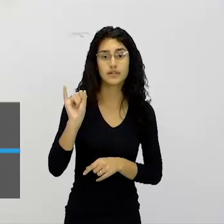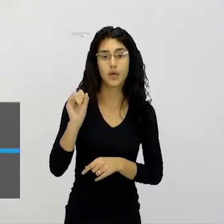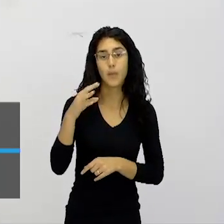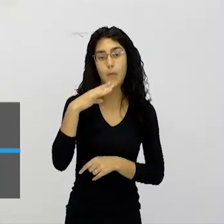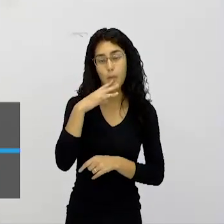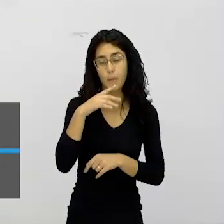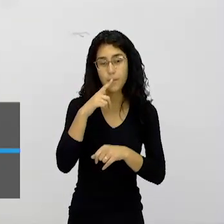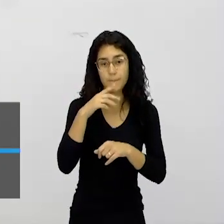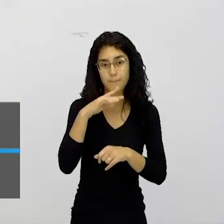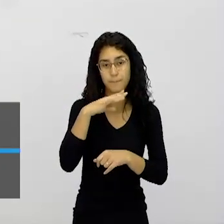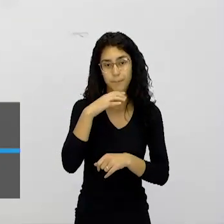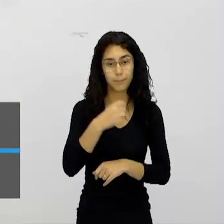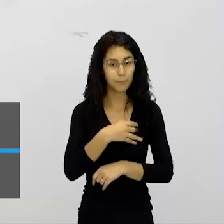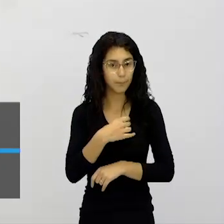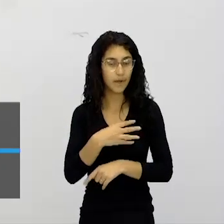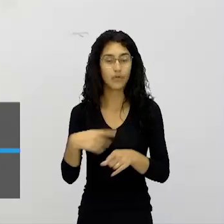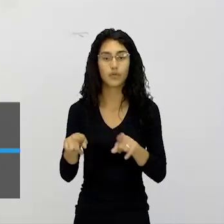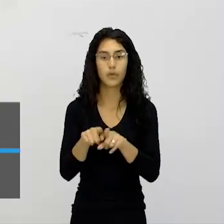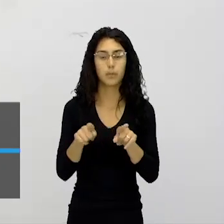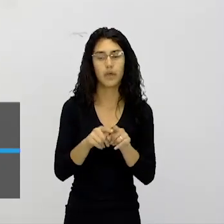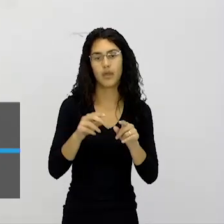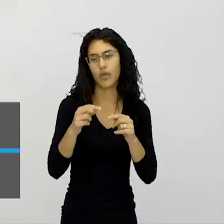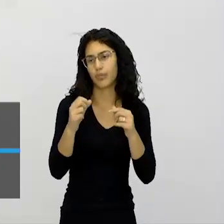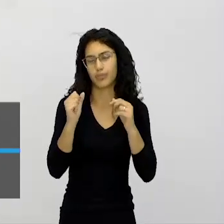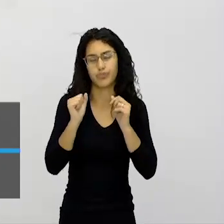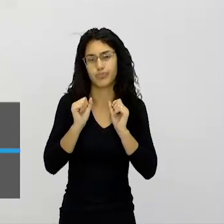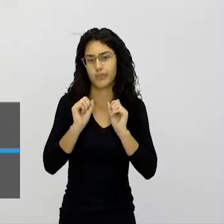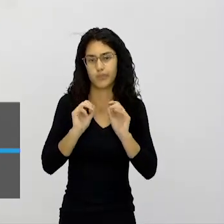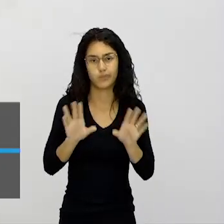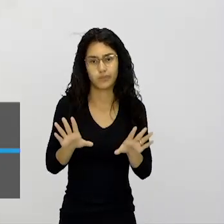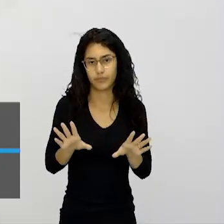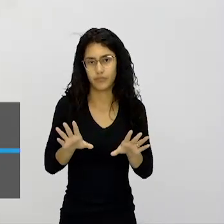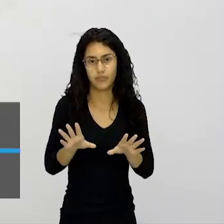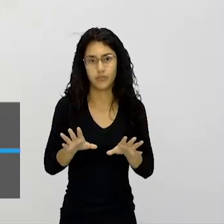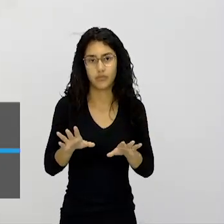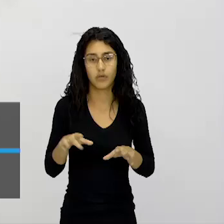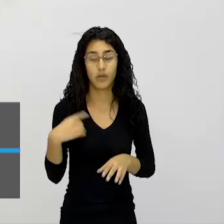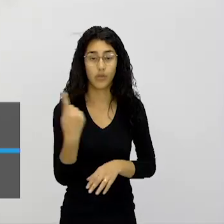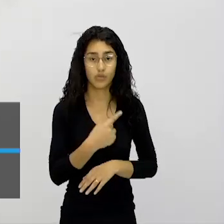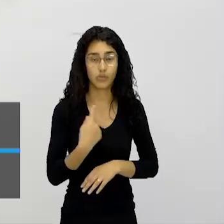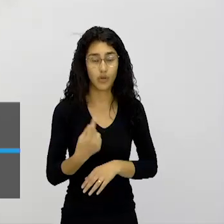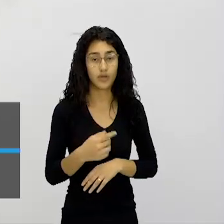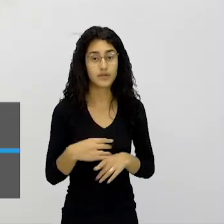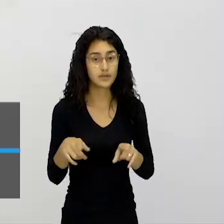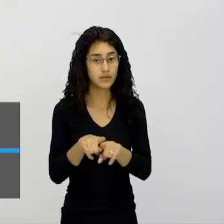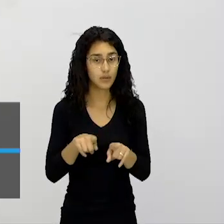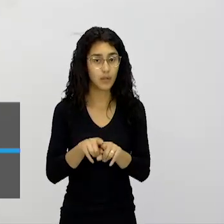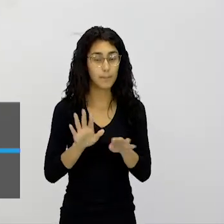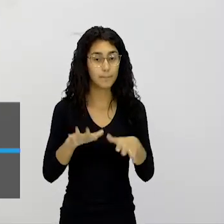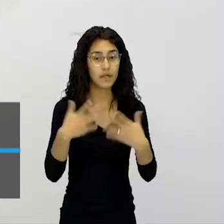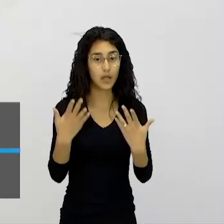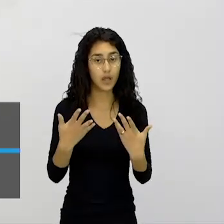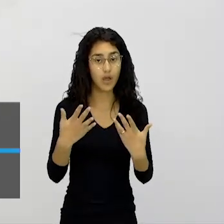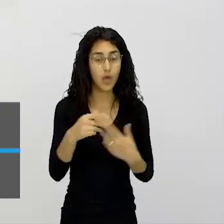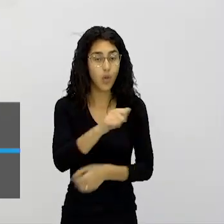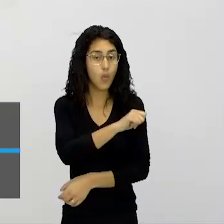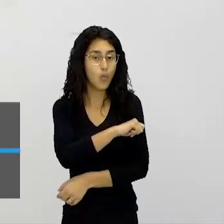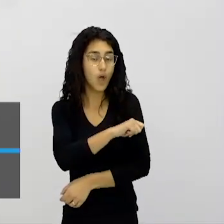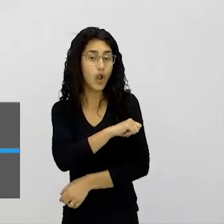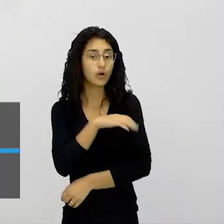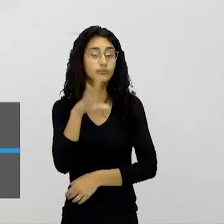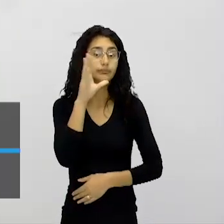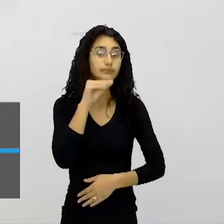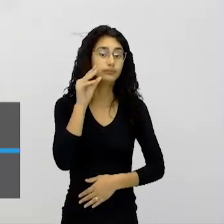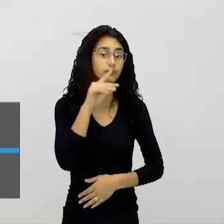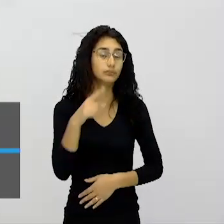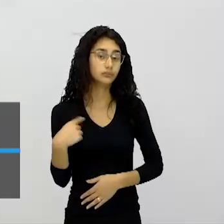normal, tanto adulto quanto adolescente, criança, sentir insegurança, mas quando o aluno vem nos falar dessa dificuldade,